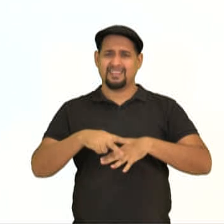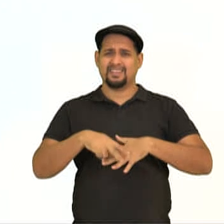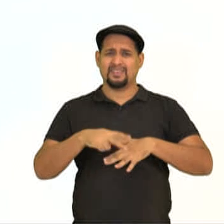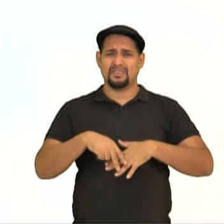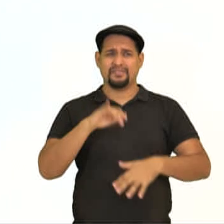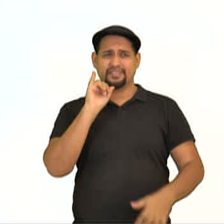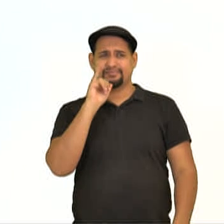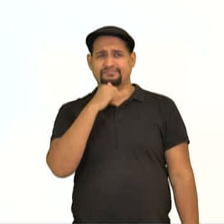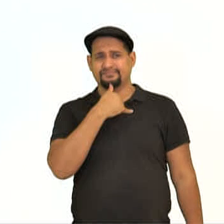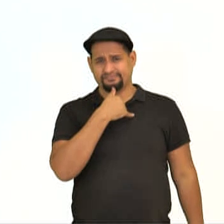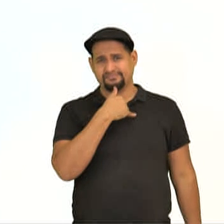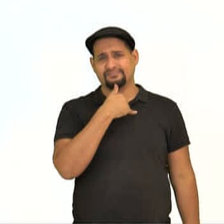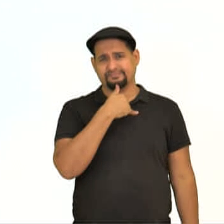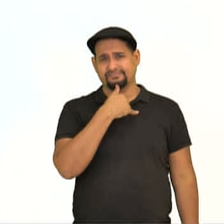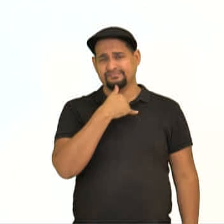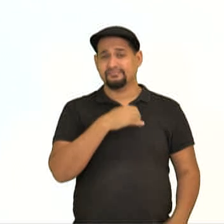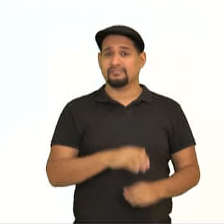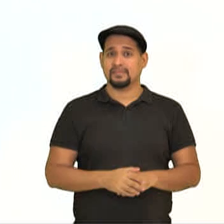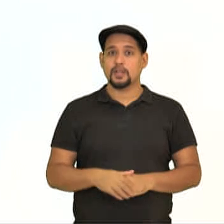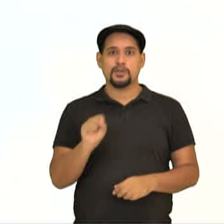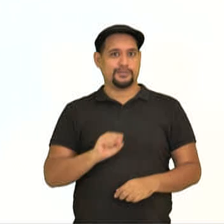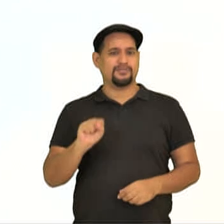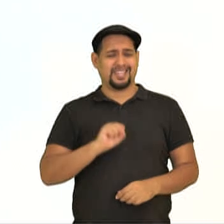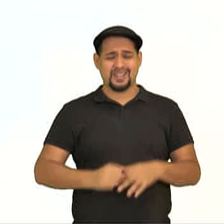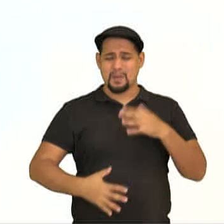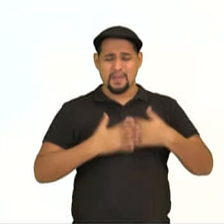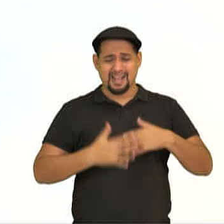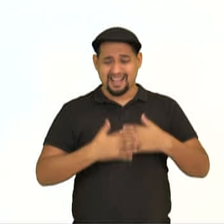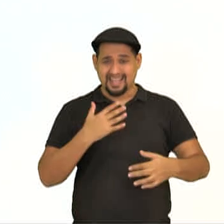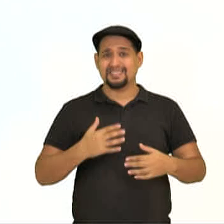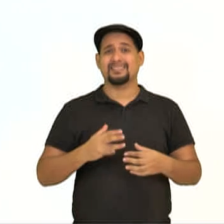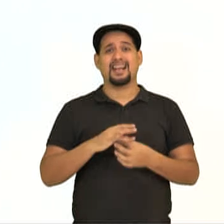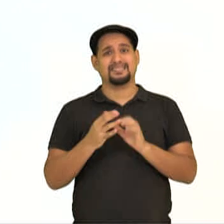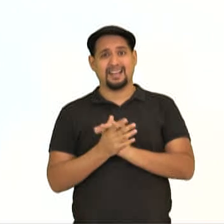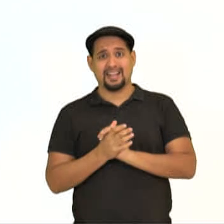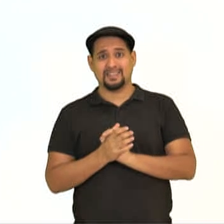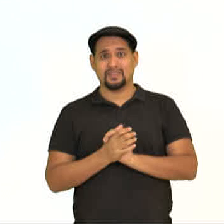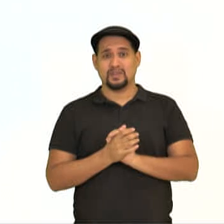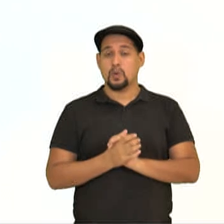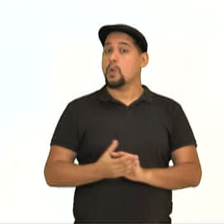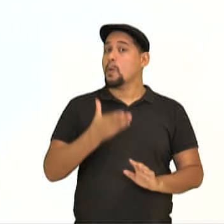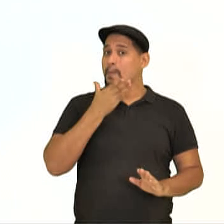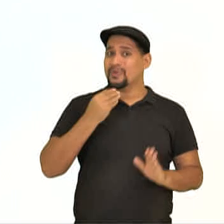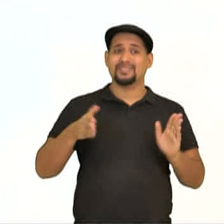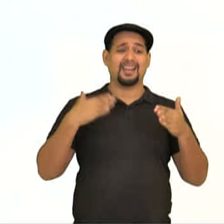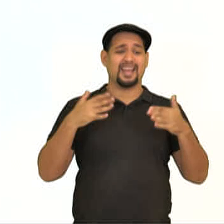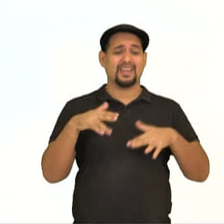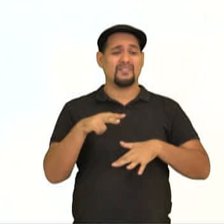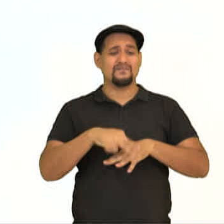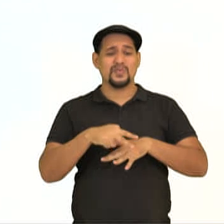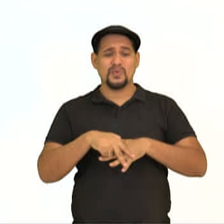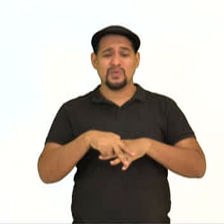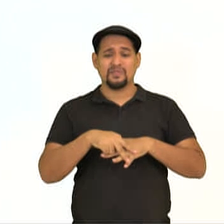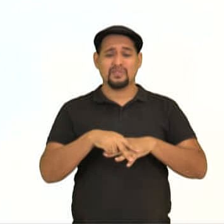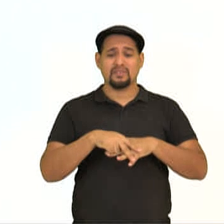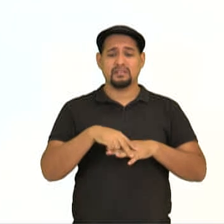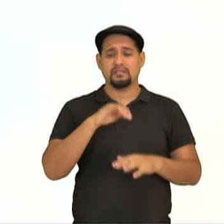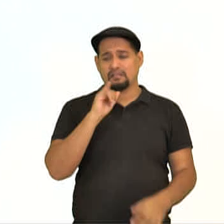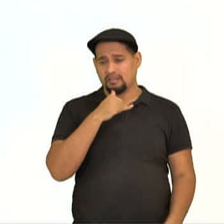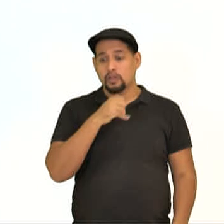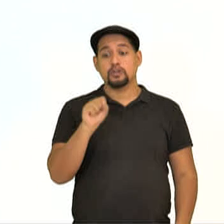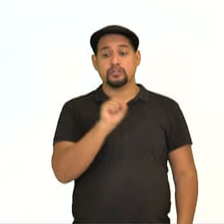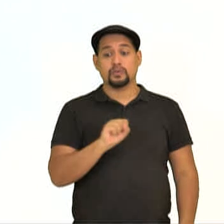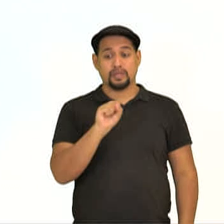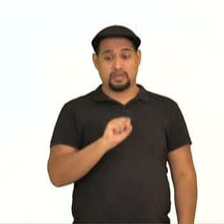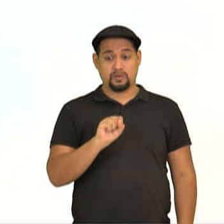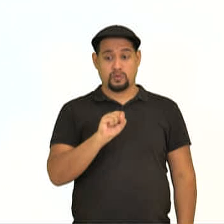tornara-se triste. Solteiro foi um menino bagunceiro. Casado era um moço alegre. Viúvo tornara-se triste.